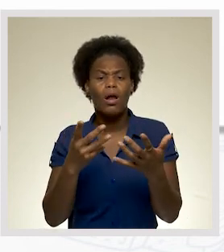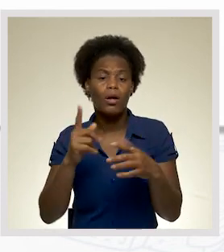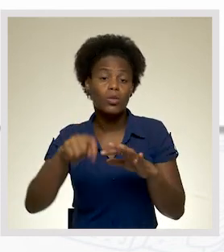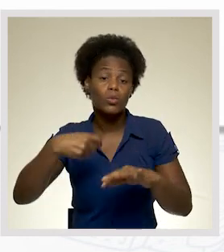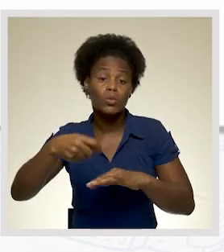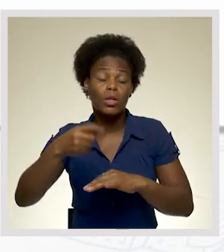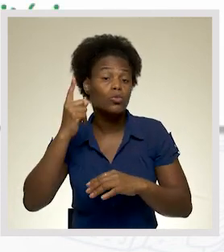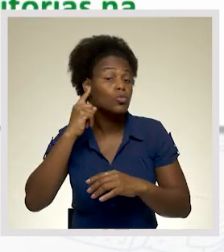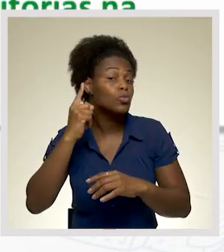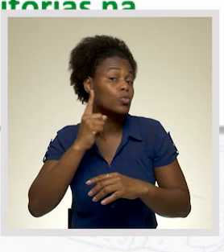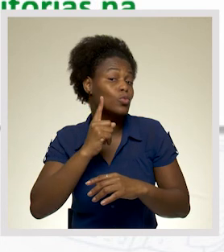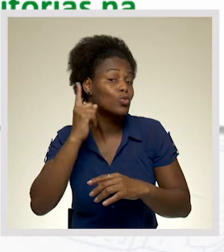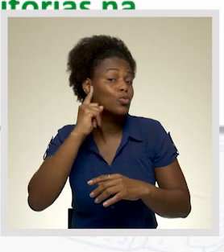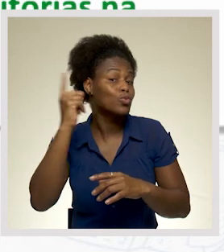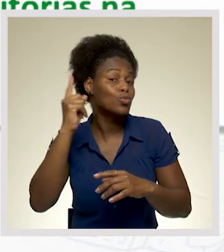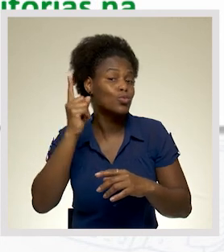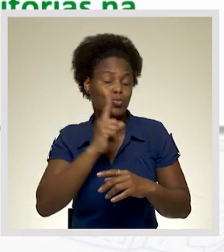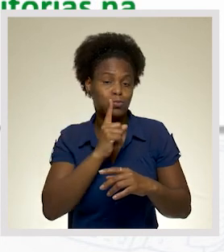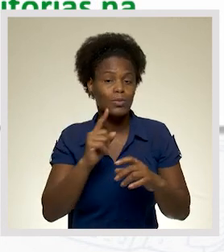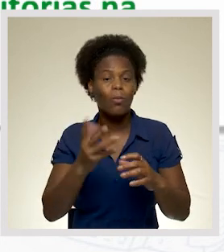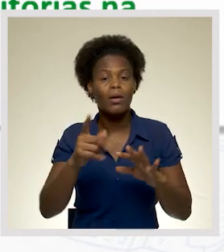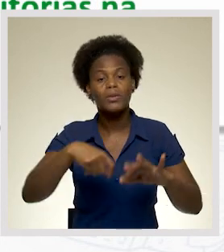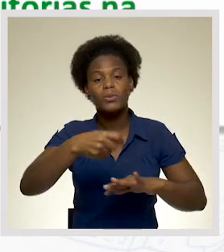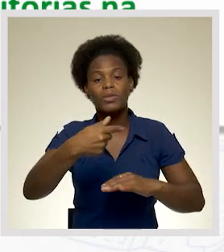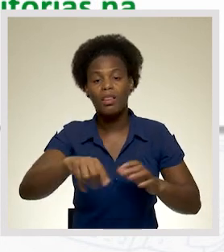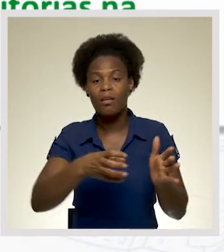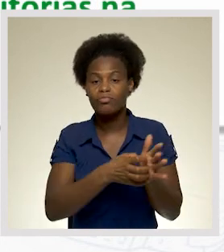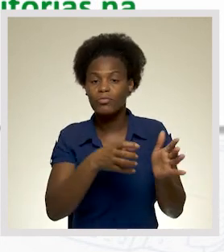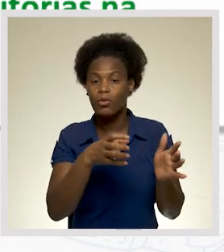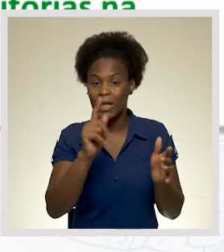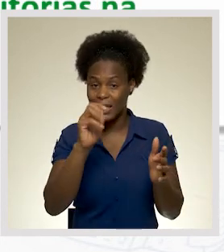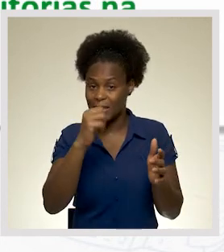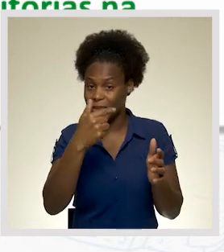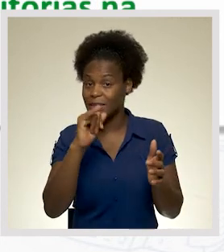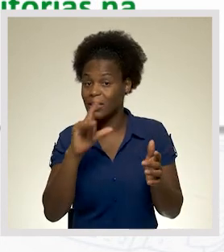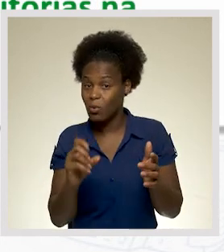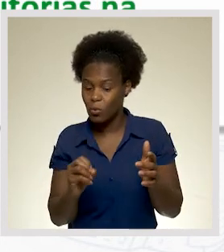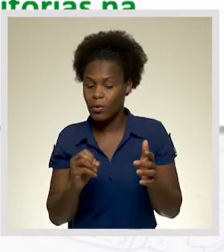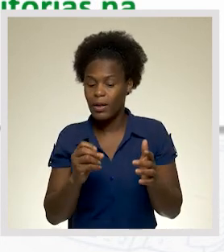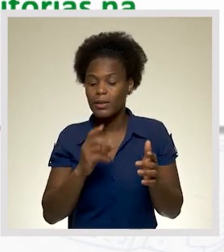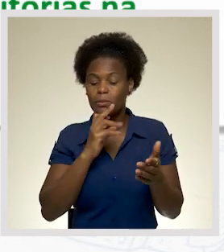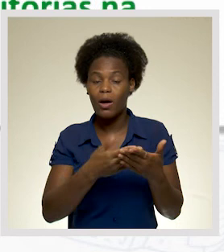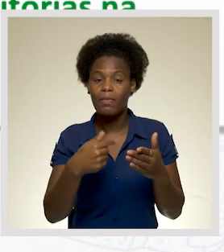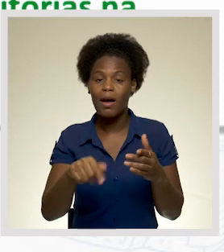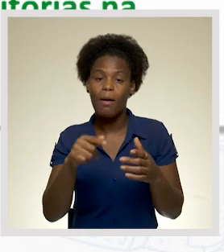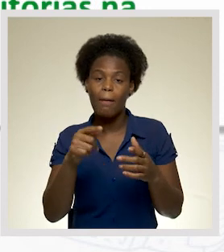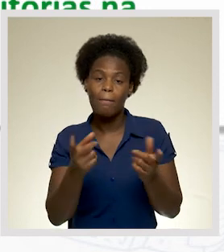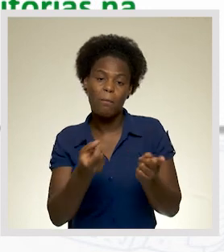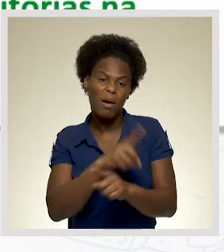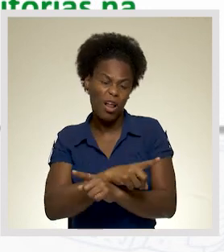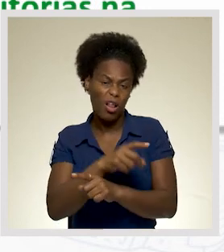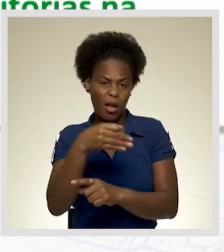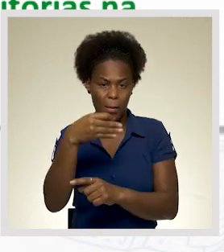nela? A resposta: na frase está presente um paradoxo, porque